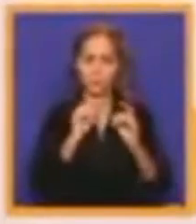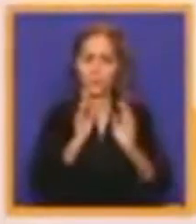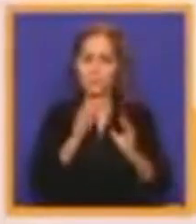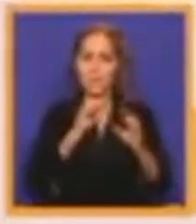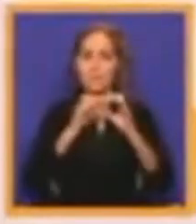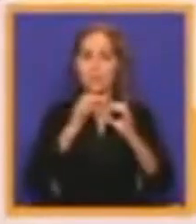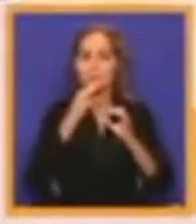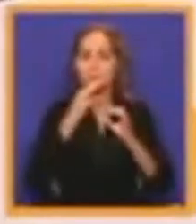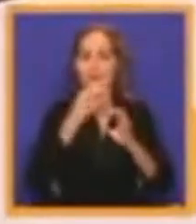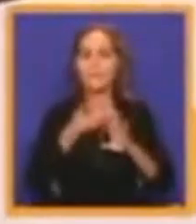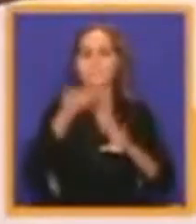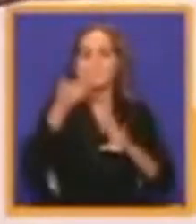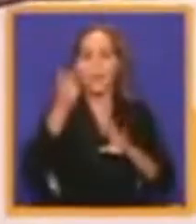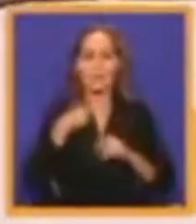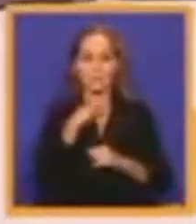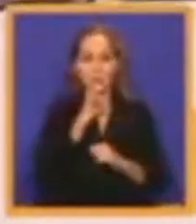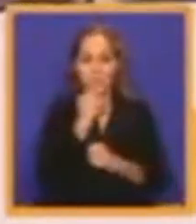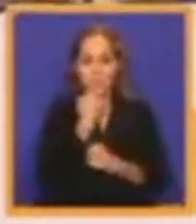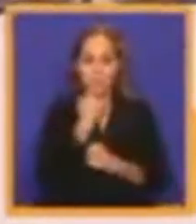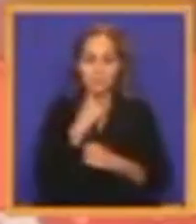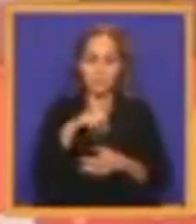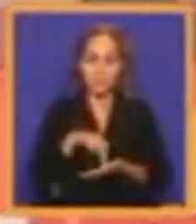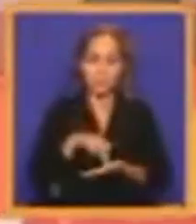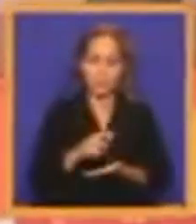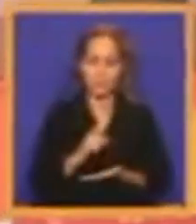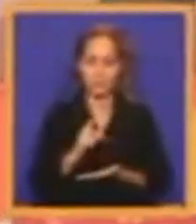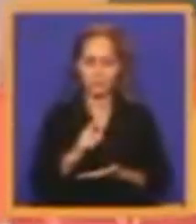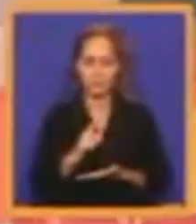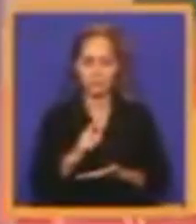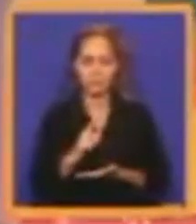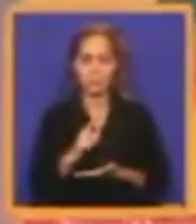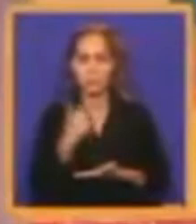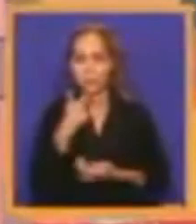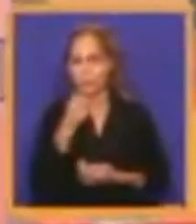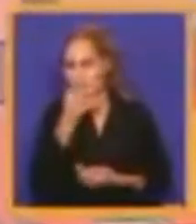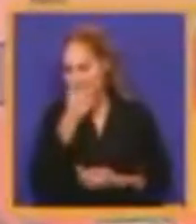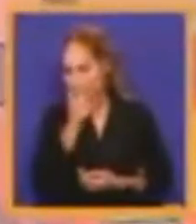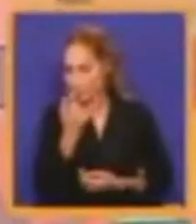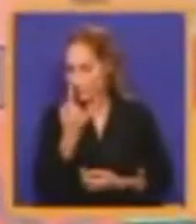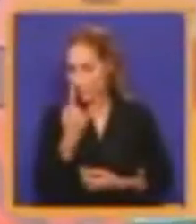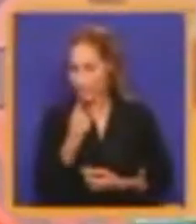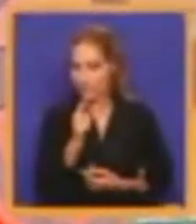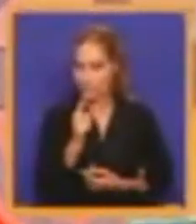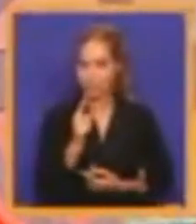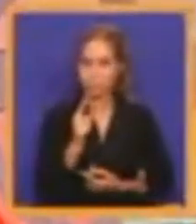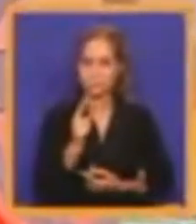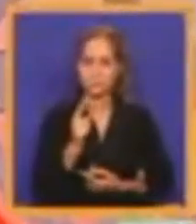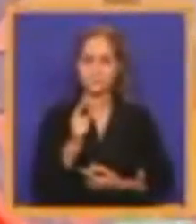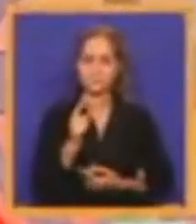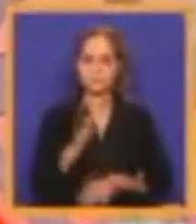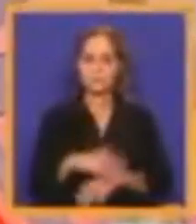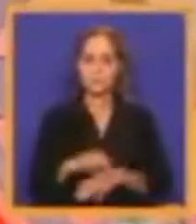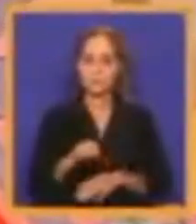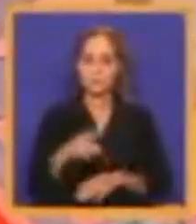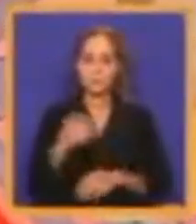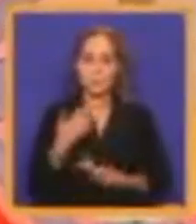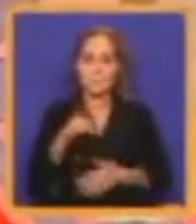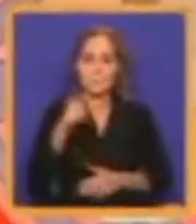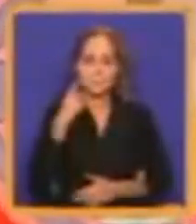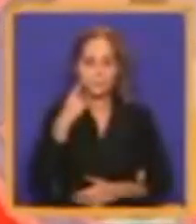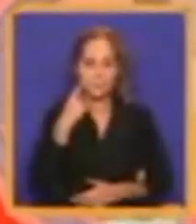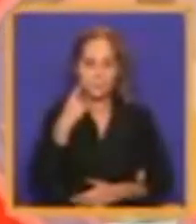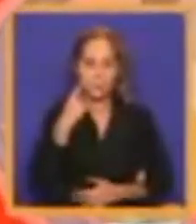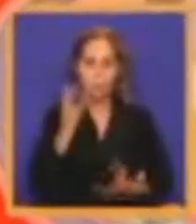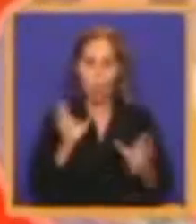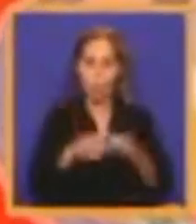falar mais. Não podem ficar calados à espera, ou seja, para não serem desiludidos, para não os desiludirem. Portanto, mas reparem, dentro